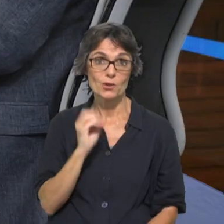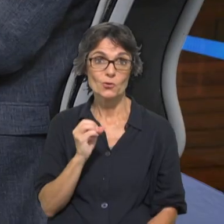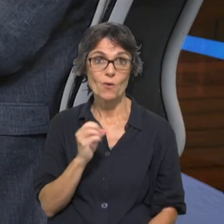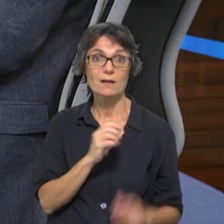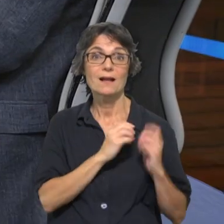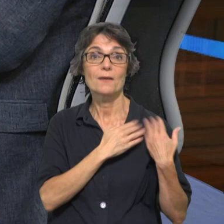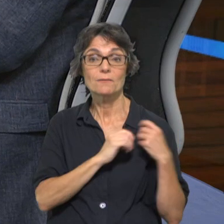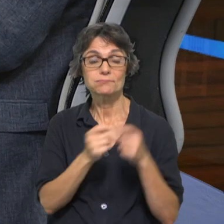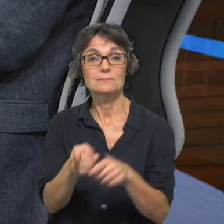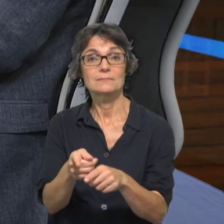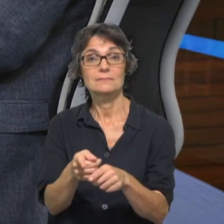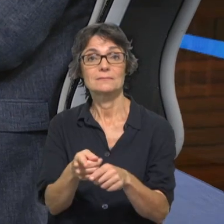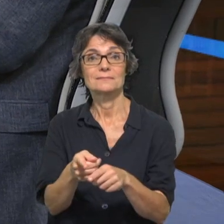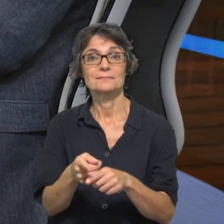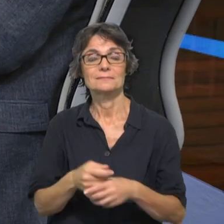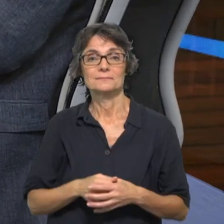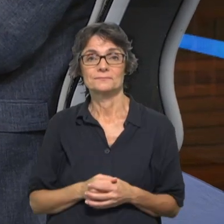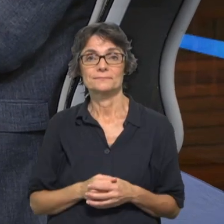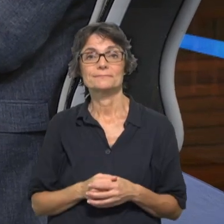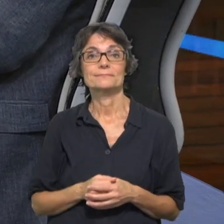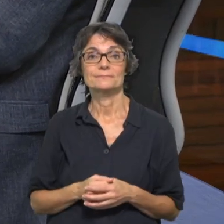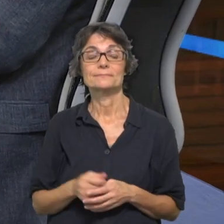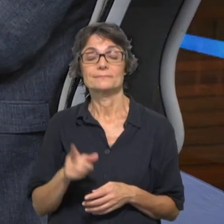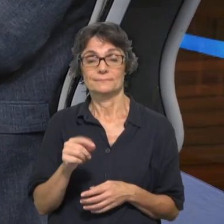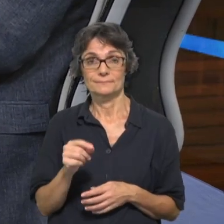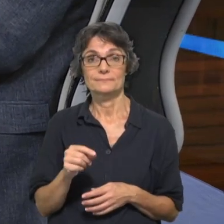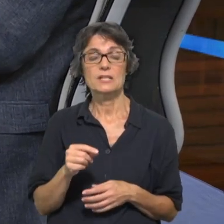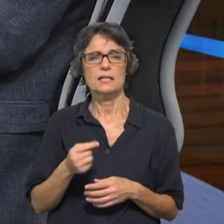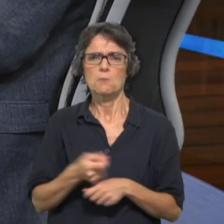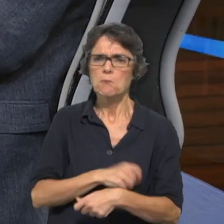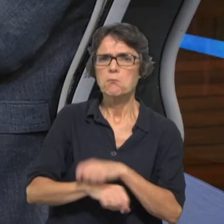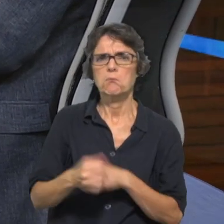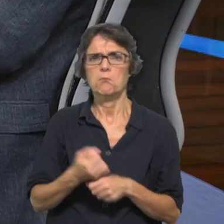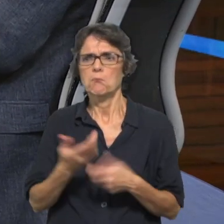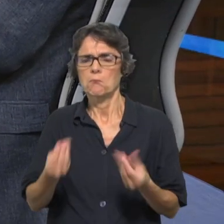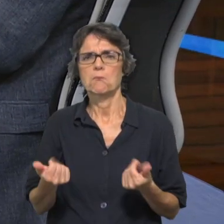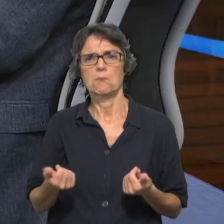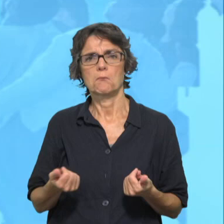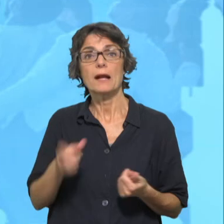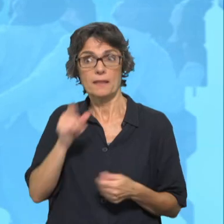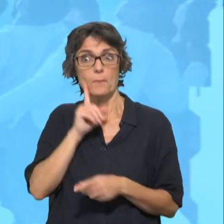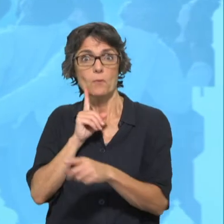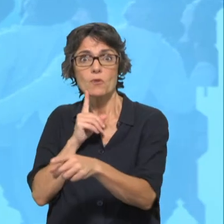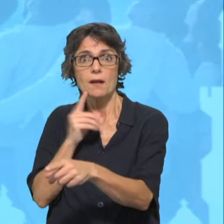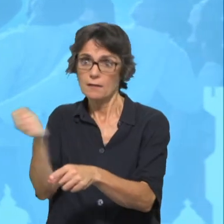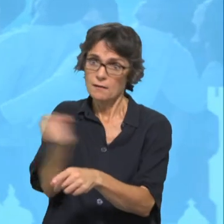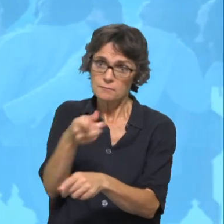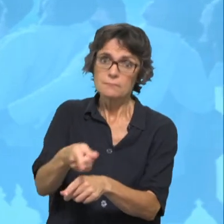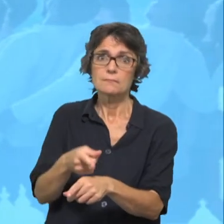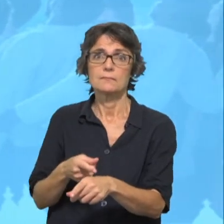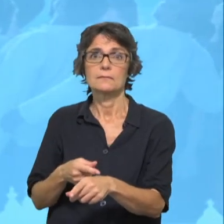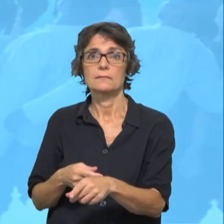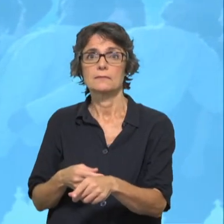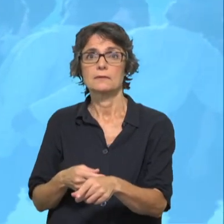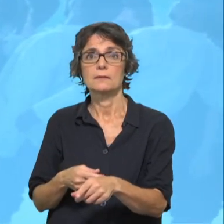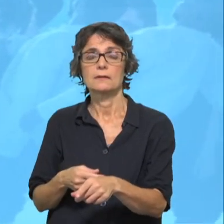clericais. super clericais, super hiperclericais e algumas leigas também. Pois, mas